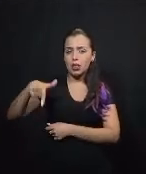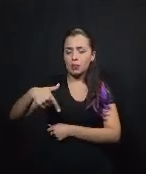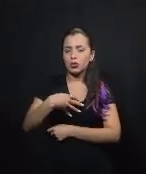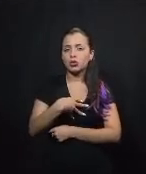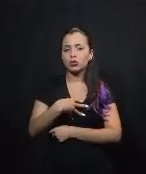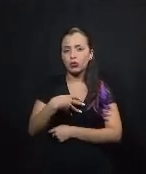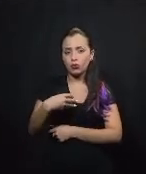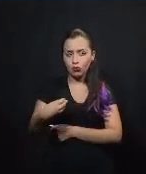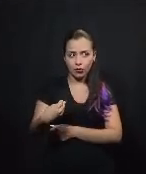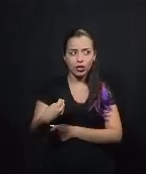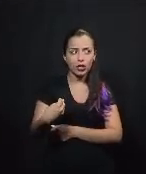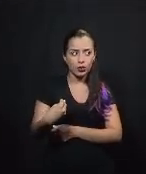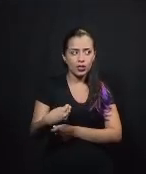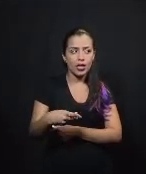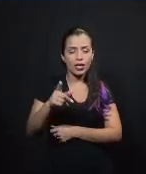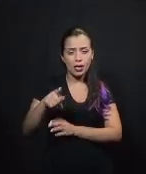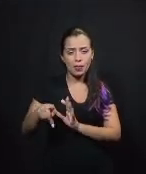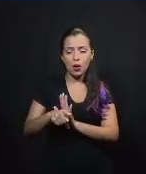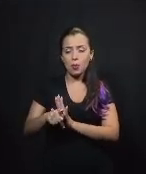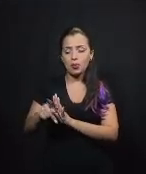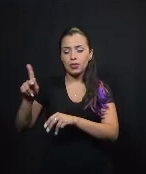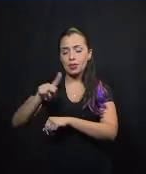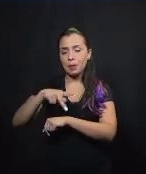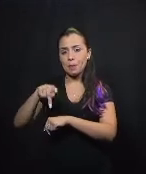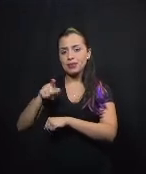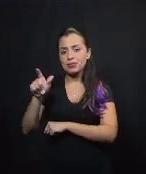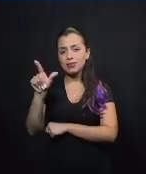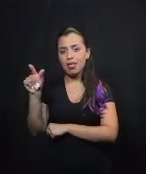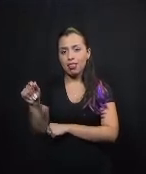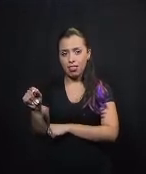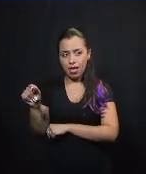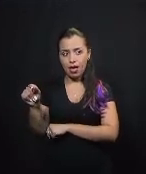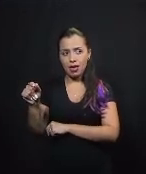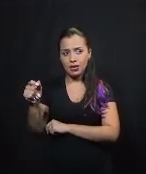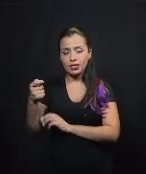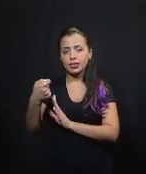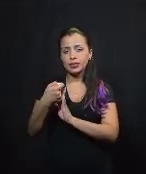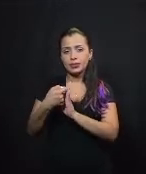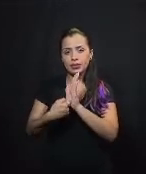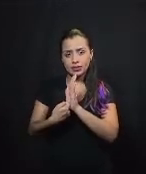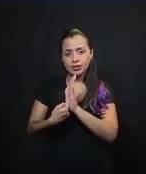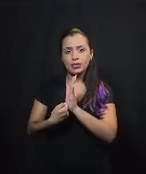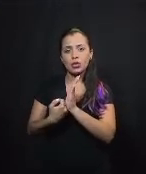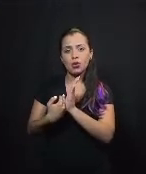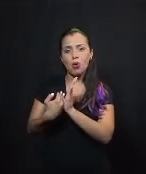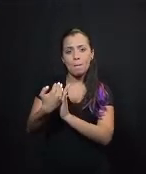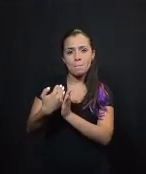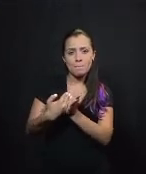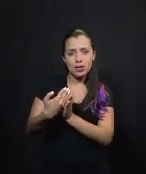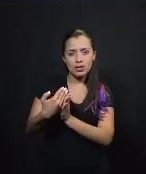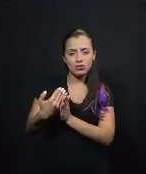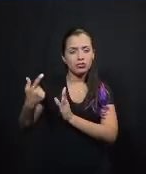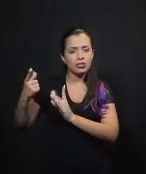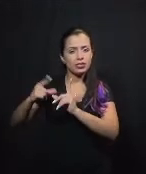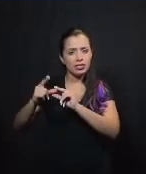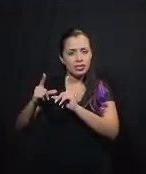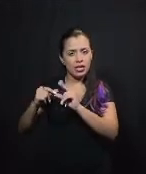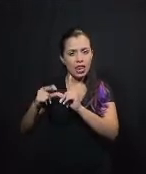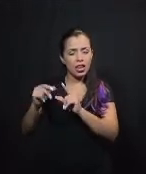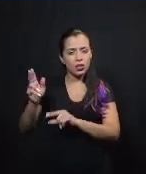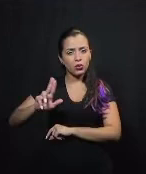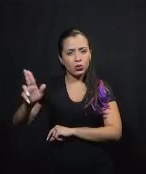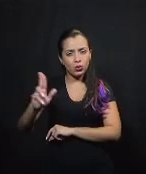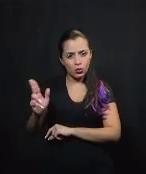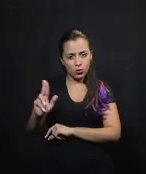dessas figuras na Itália que conduziu o movimento das cinco estrelas, praticamente construiu